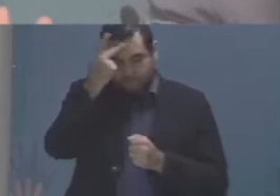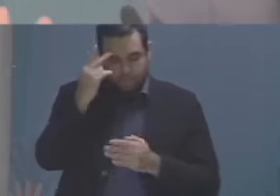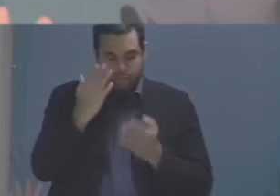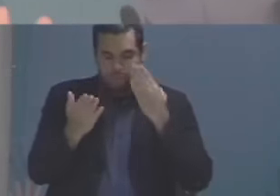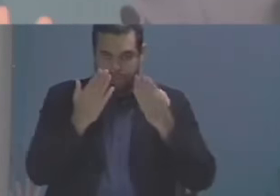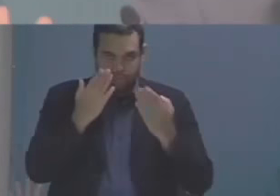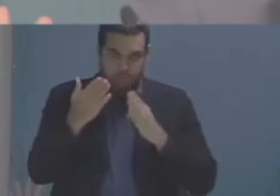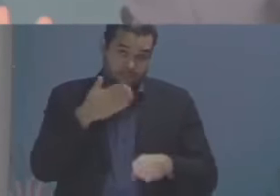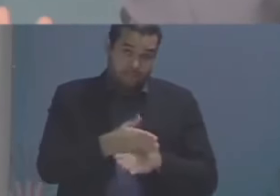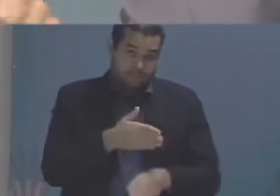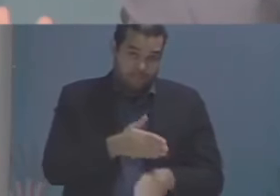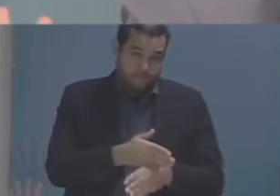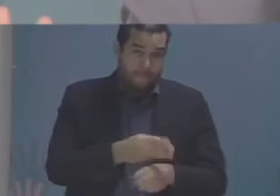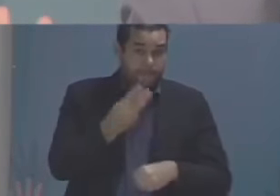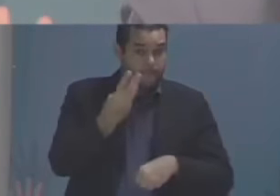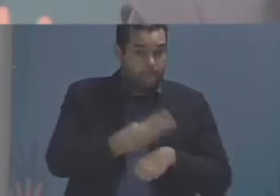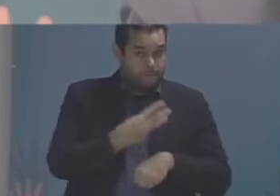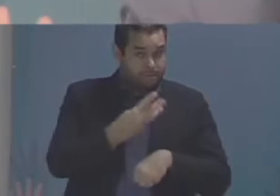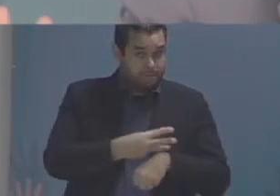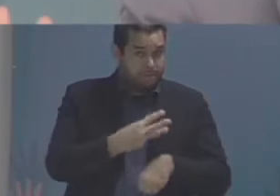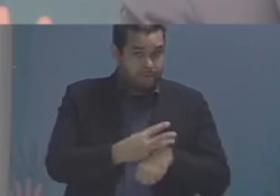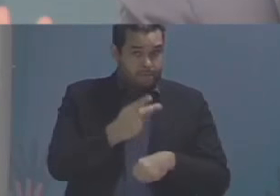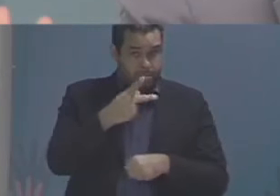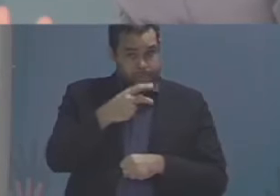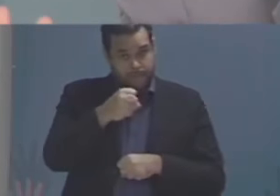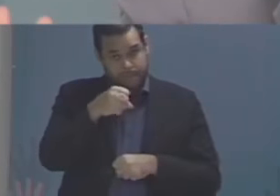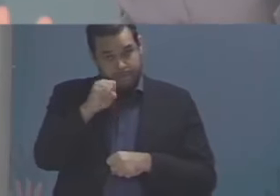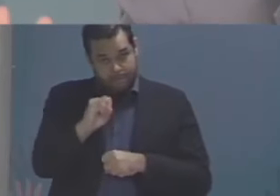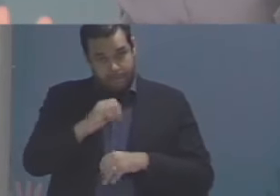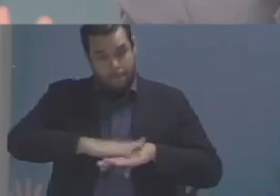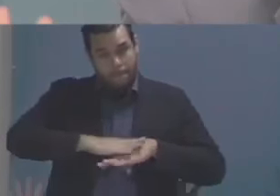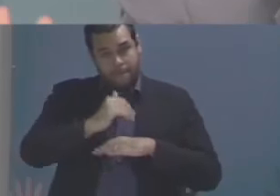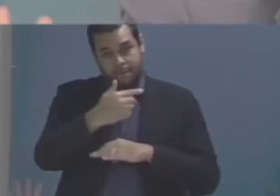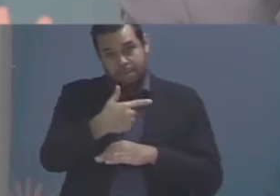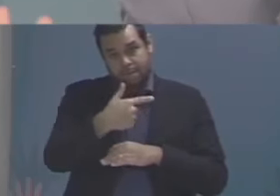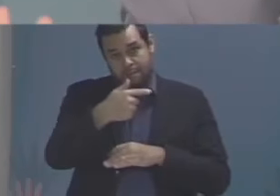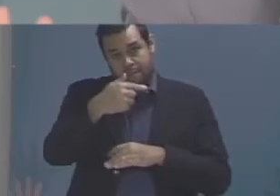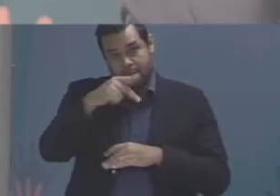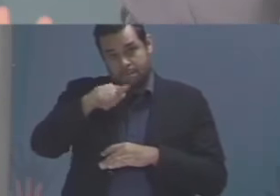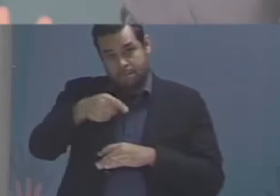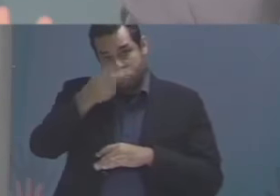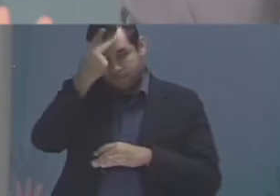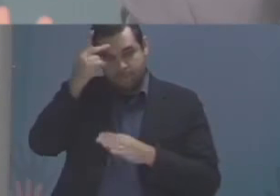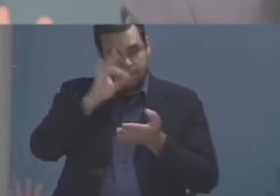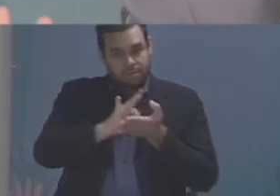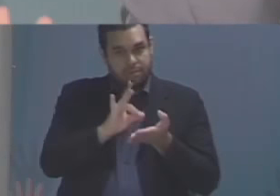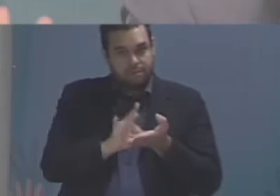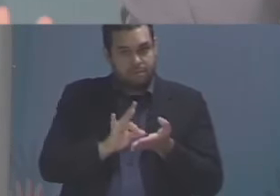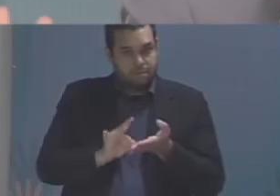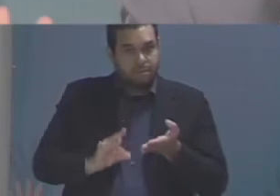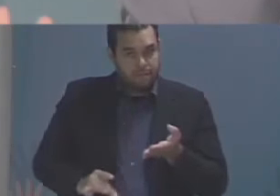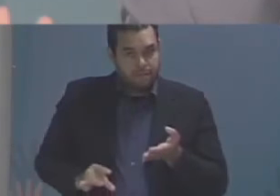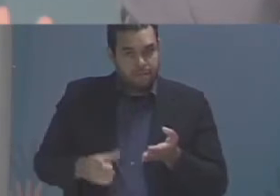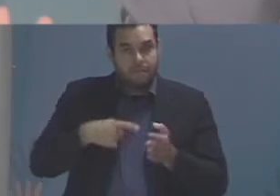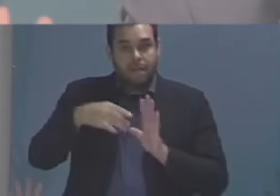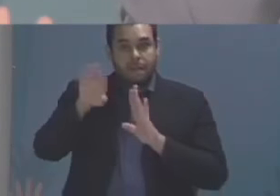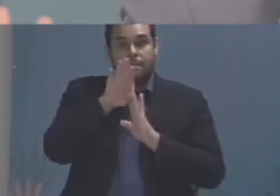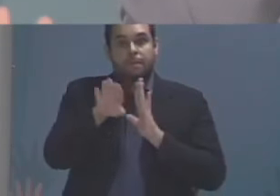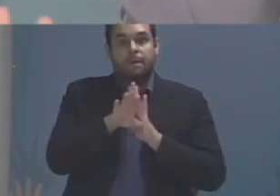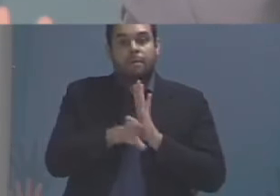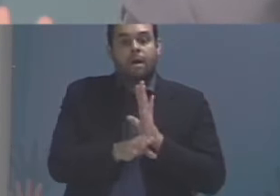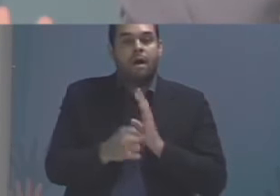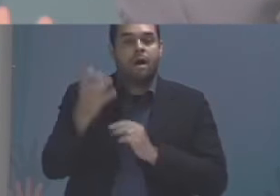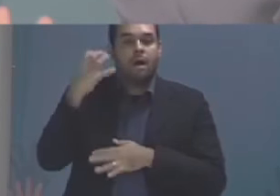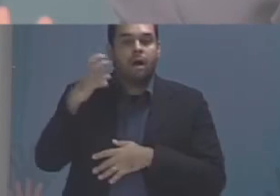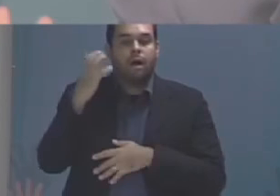participam. O WhatsApp Psi, que é outra ferramenta do WhatsApp, nós temos mais de 27 mil inscritos. Nós temos o programa da Rádio Psi, que